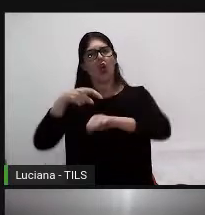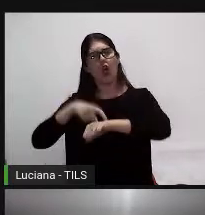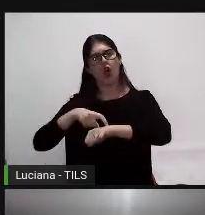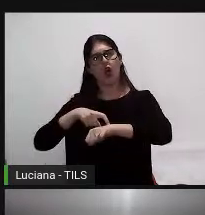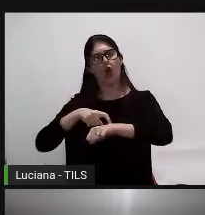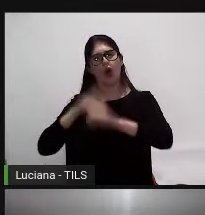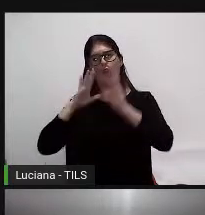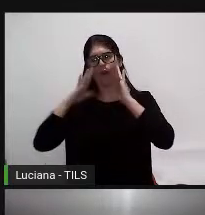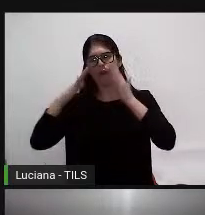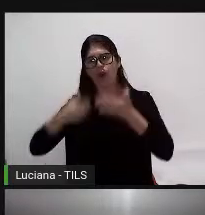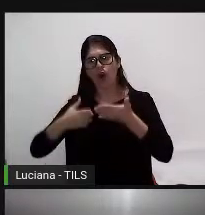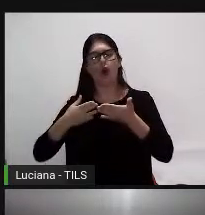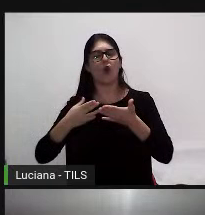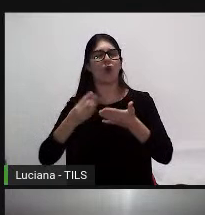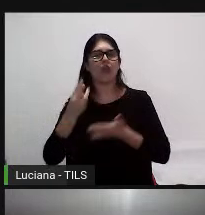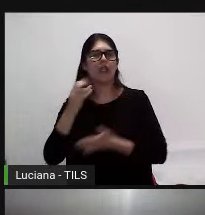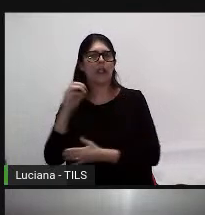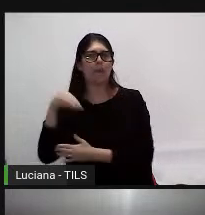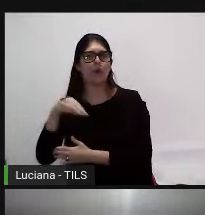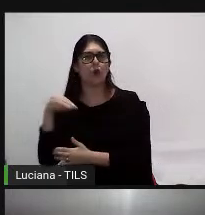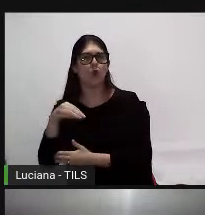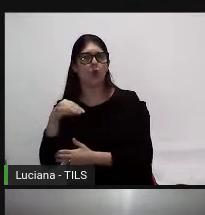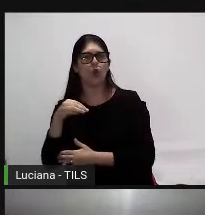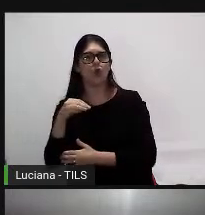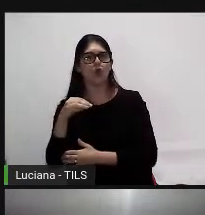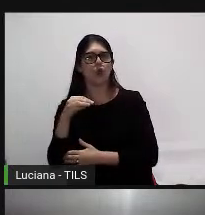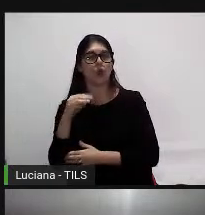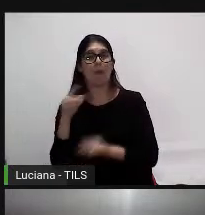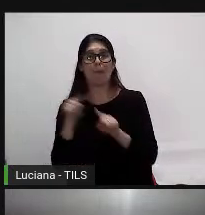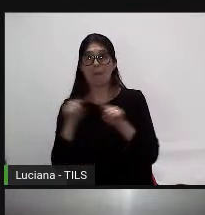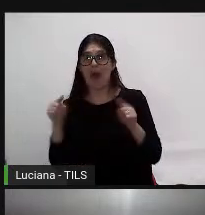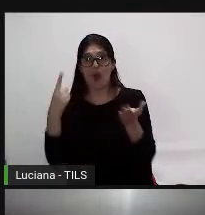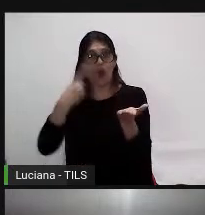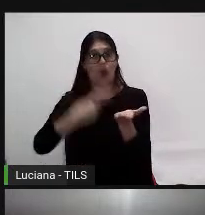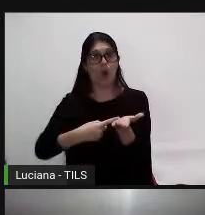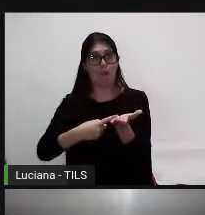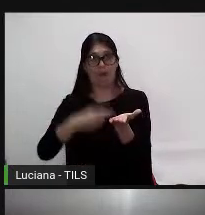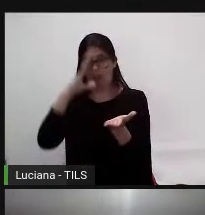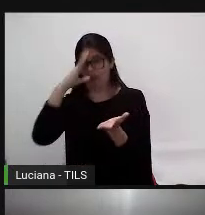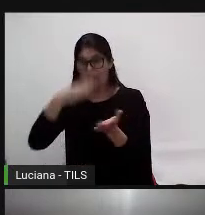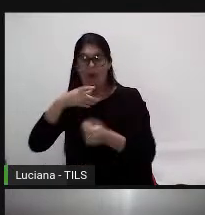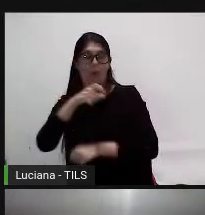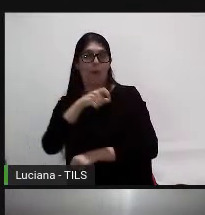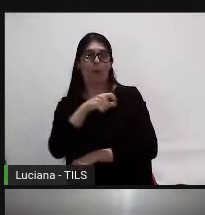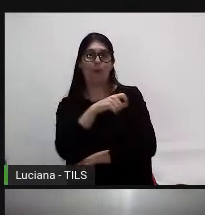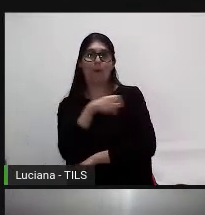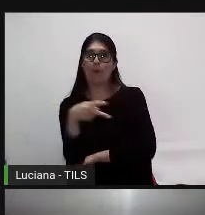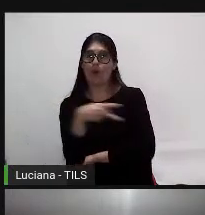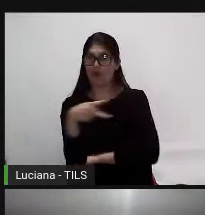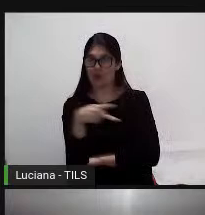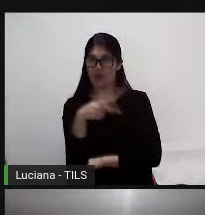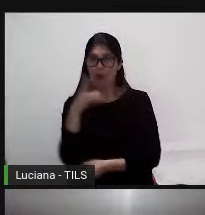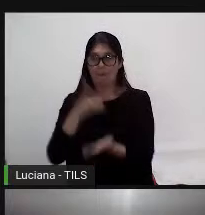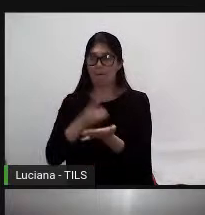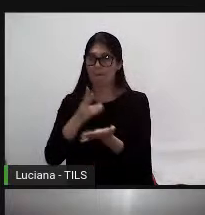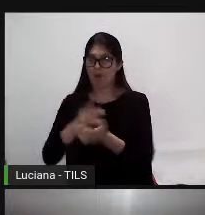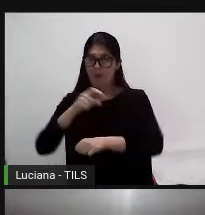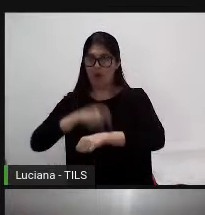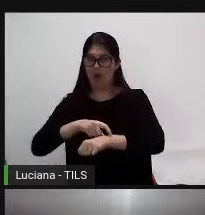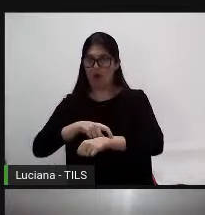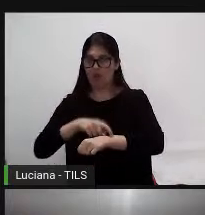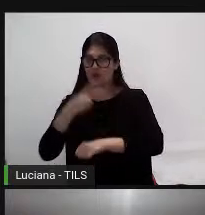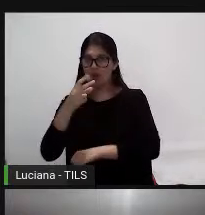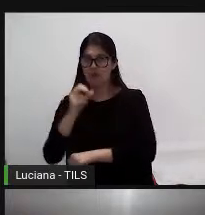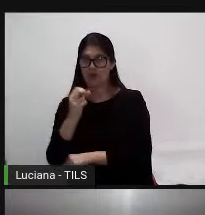hora. Tranquilo. Mas é entre aquele horário que é os horários 2021/1, tá? Não vai ser em